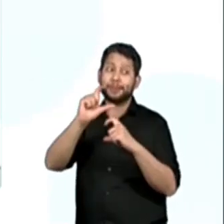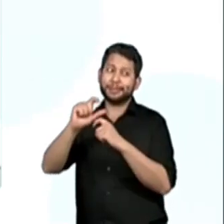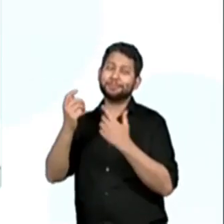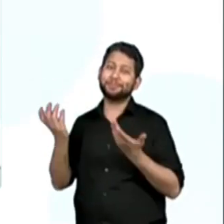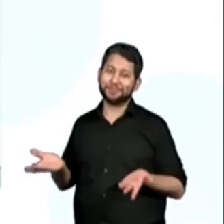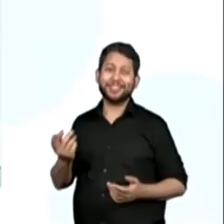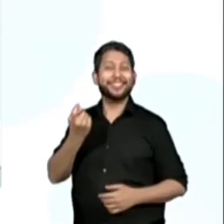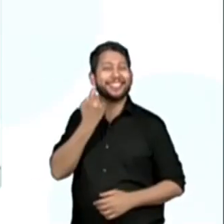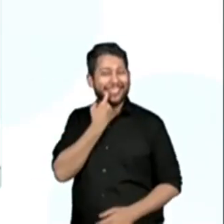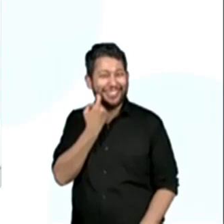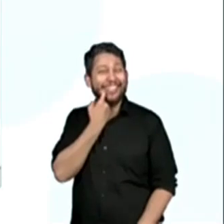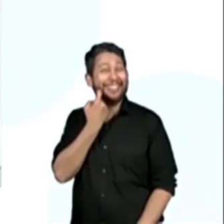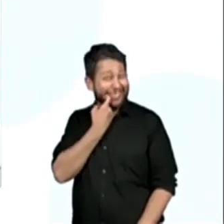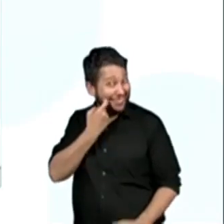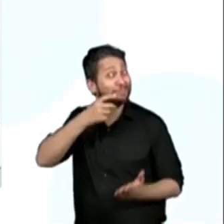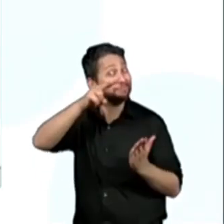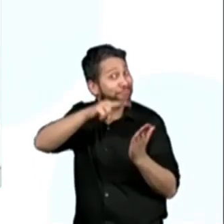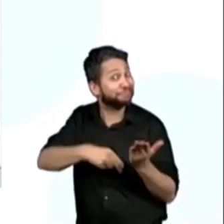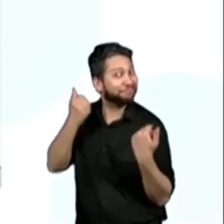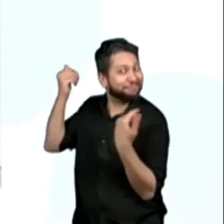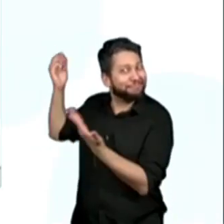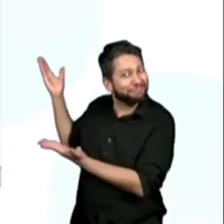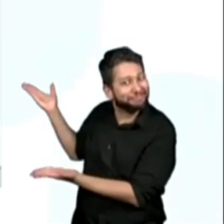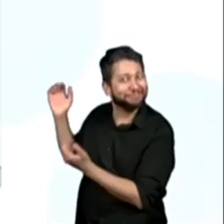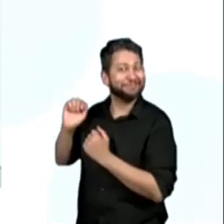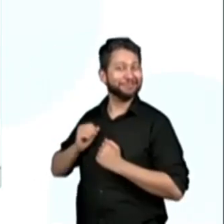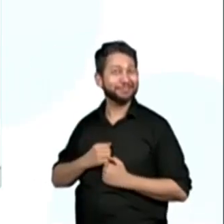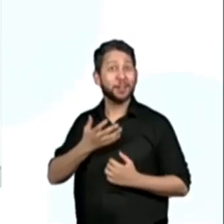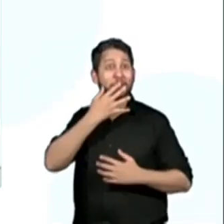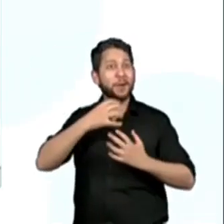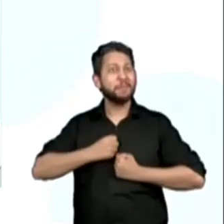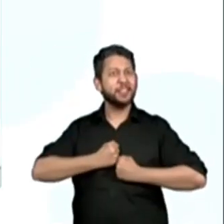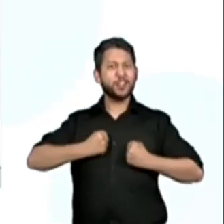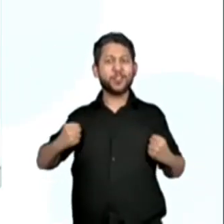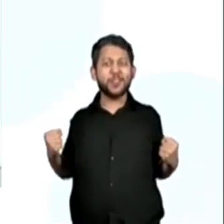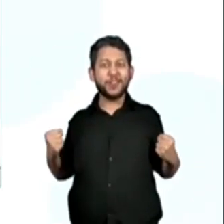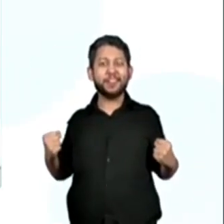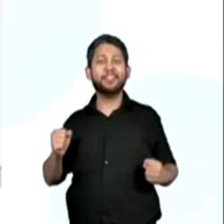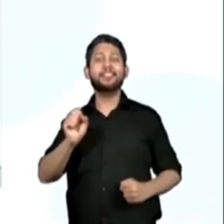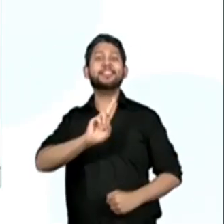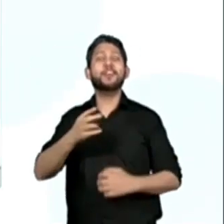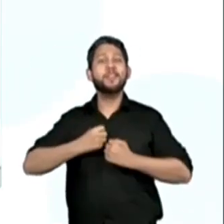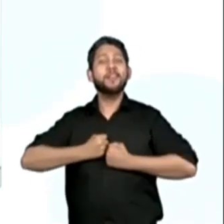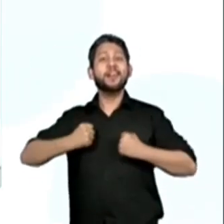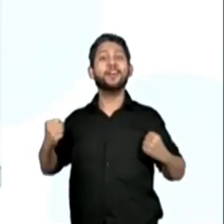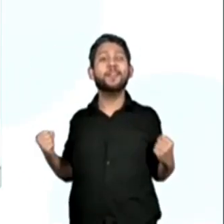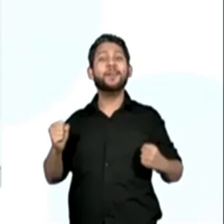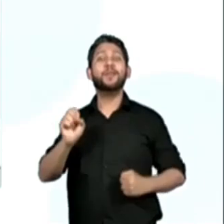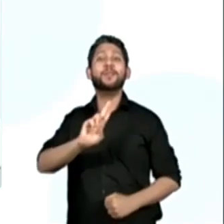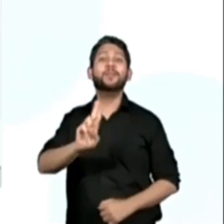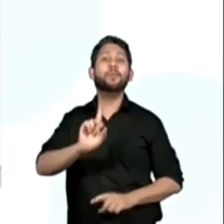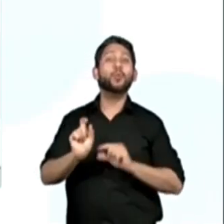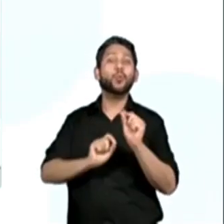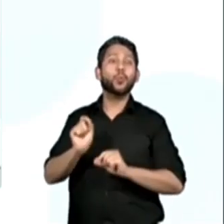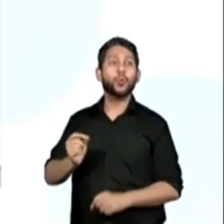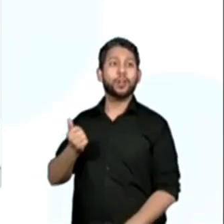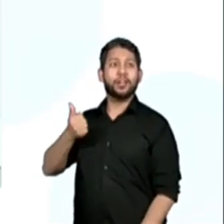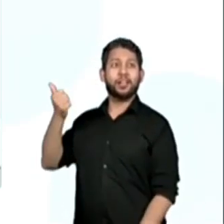na sexta-feira. O nome do nosso super-herói, e eu vou deixar aqui num destaque,